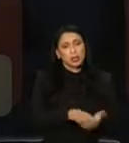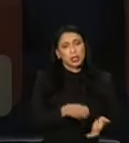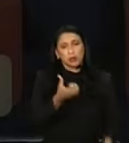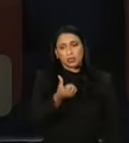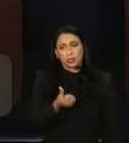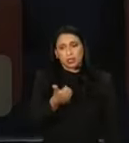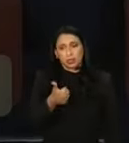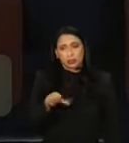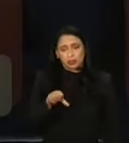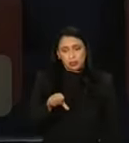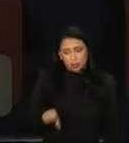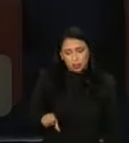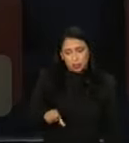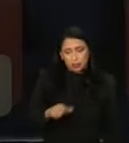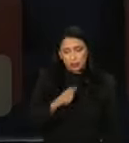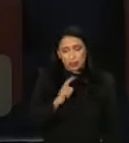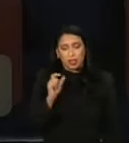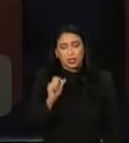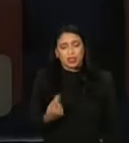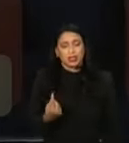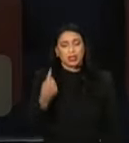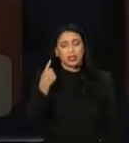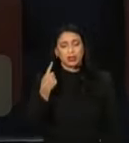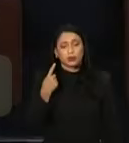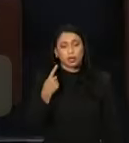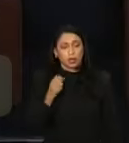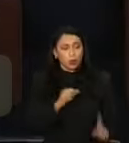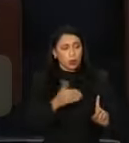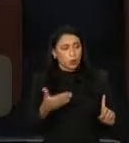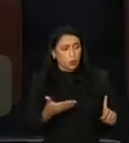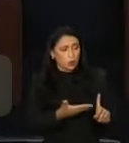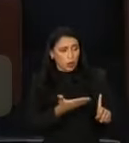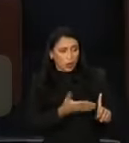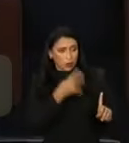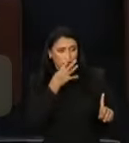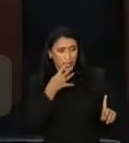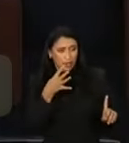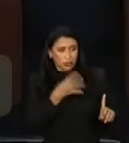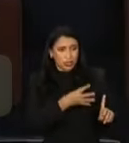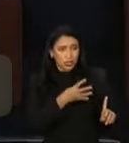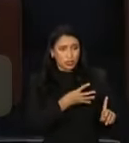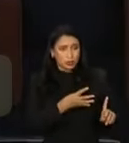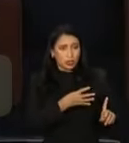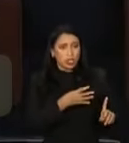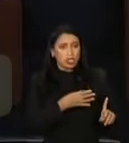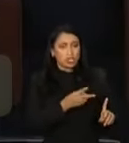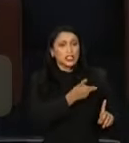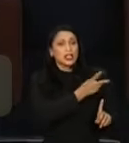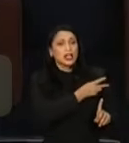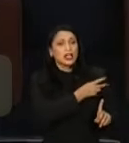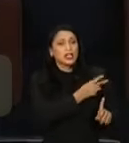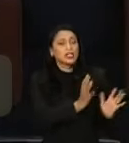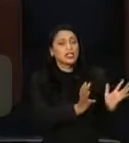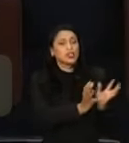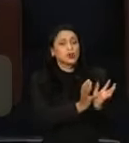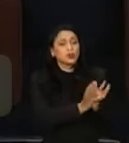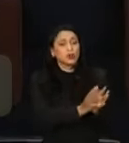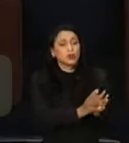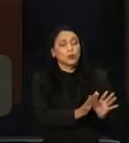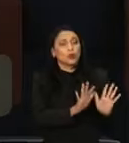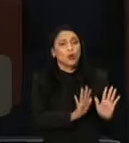619, ocasião em que absolveu um réu acusado de liderar um grupo do Movimento